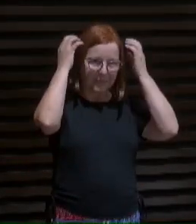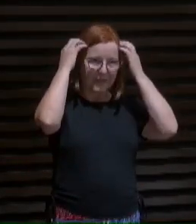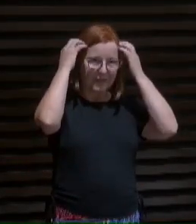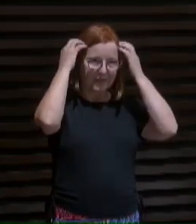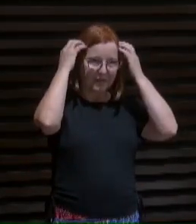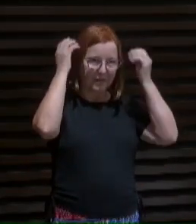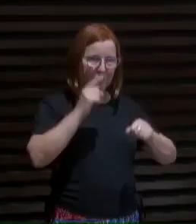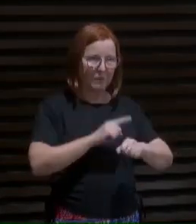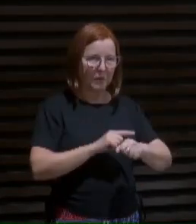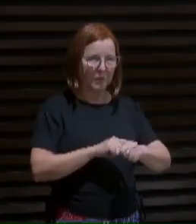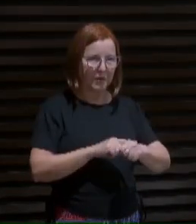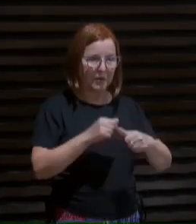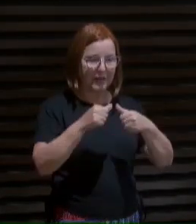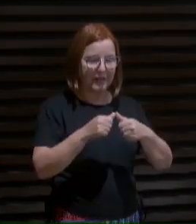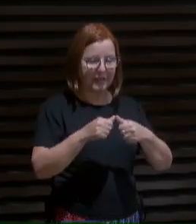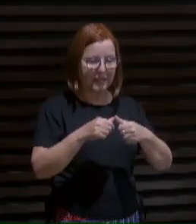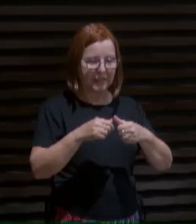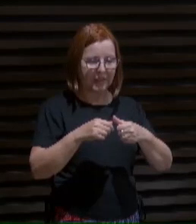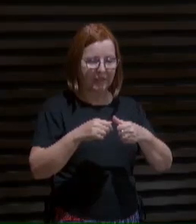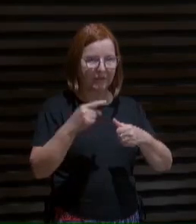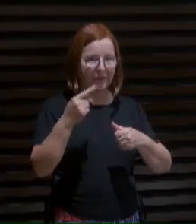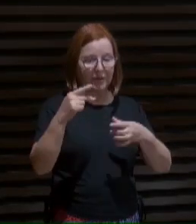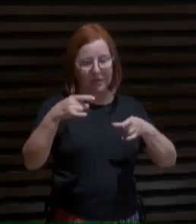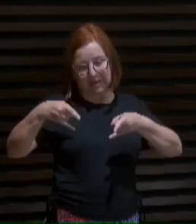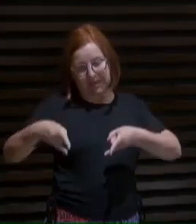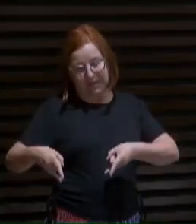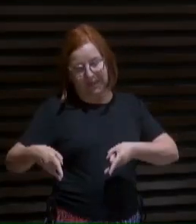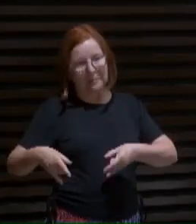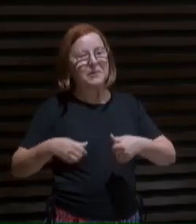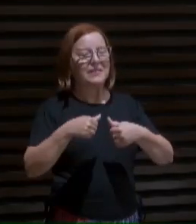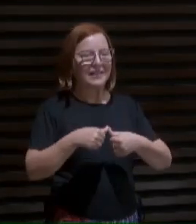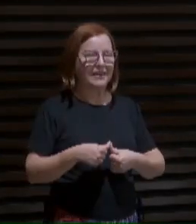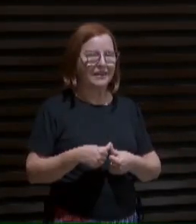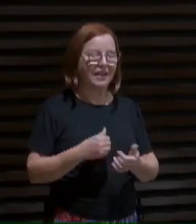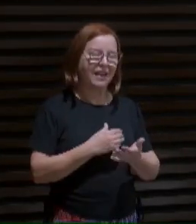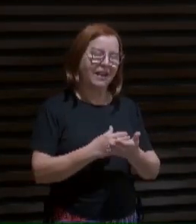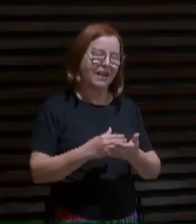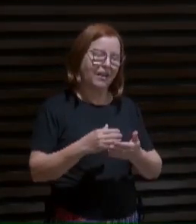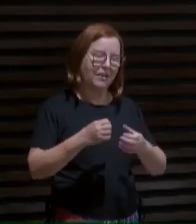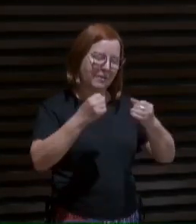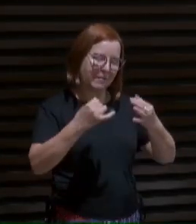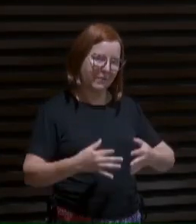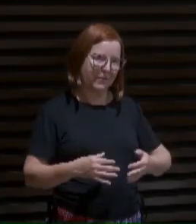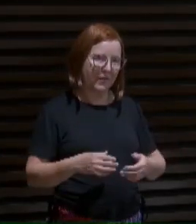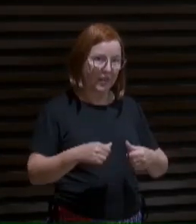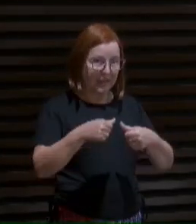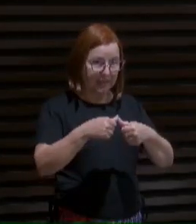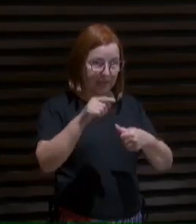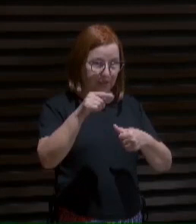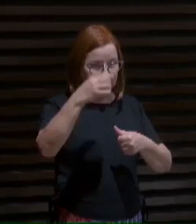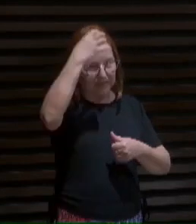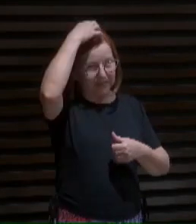enquanto estavas no teu leito, são estas. Aí ele passa a descrever: estando tu, ó rei, no teu